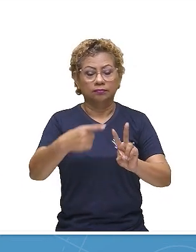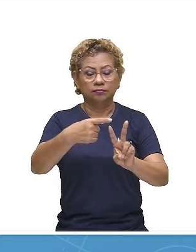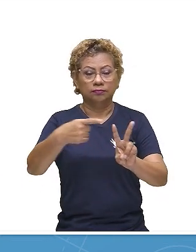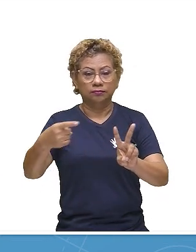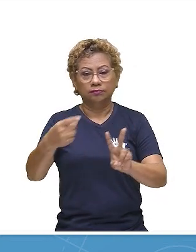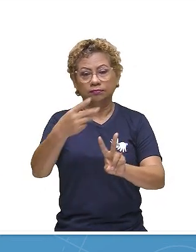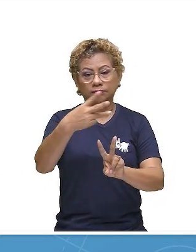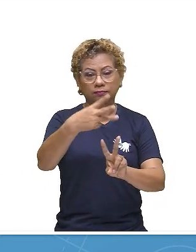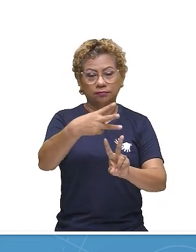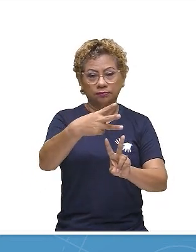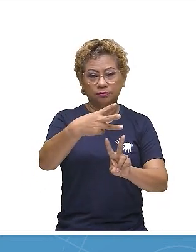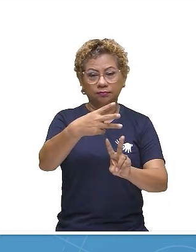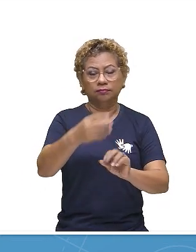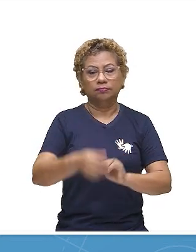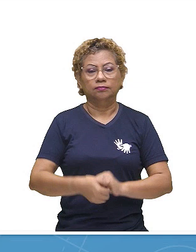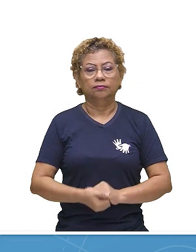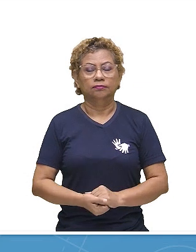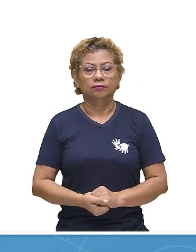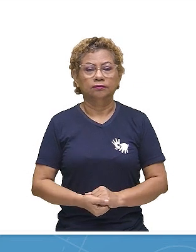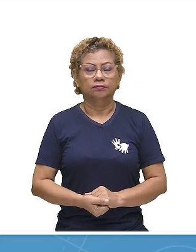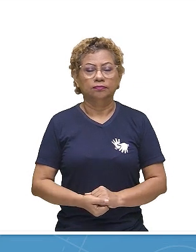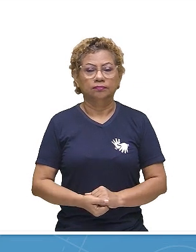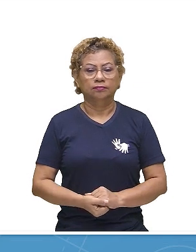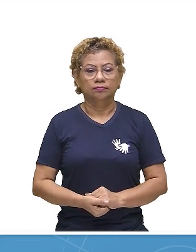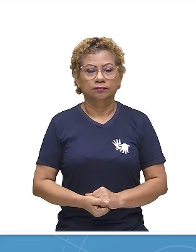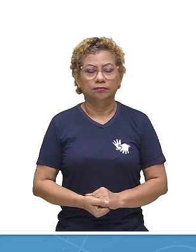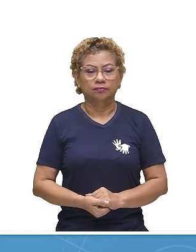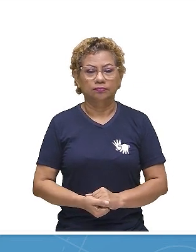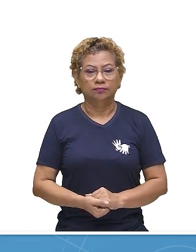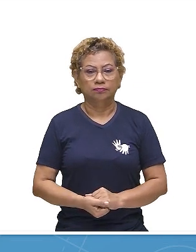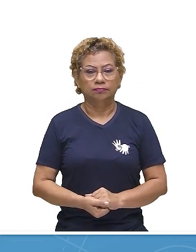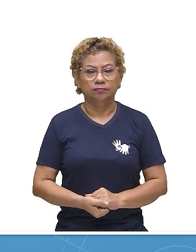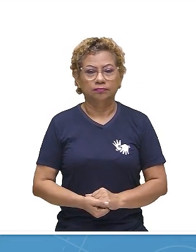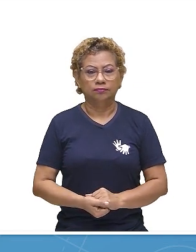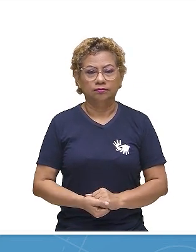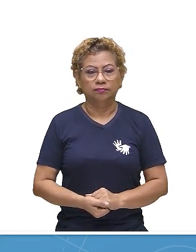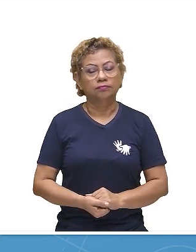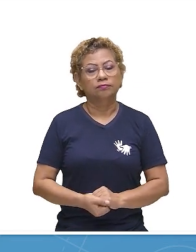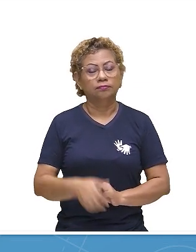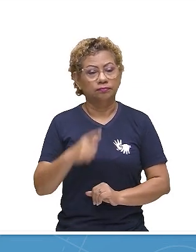né, de menos 8